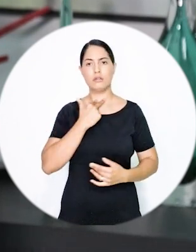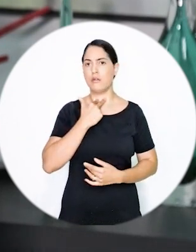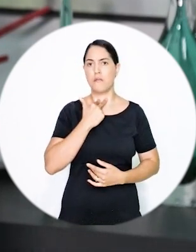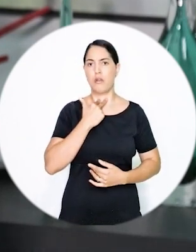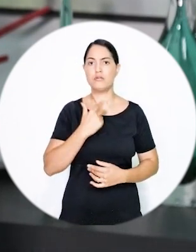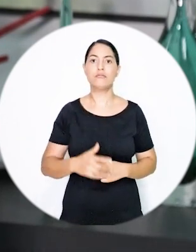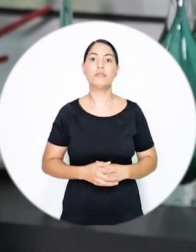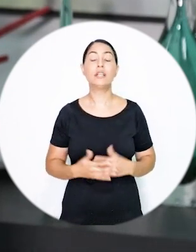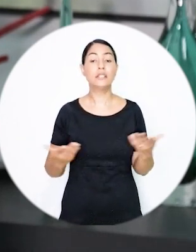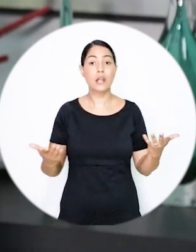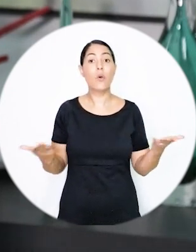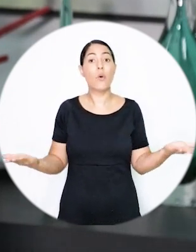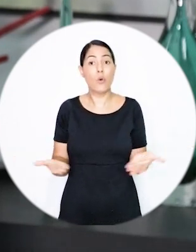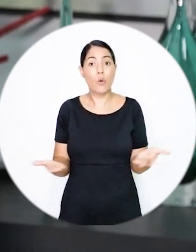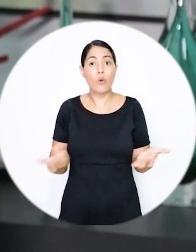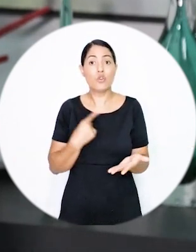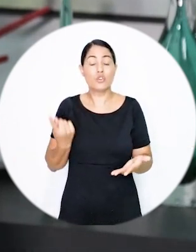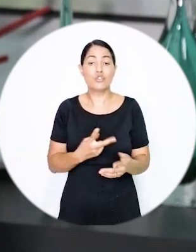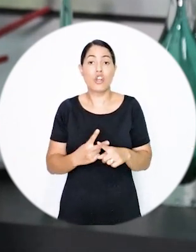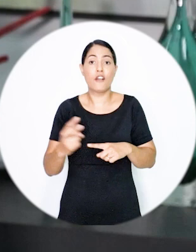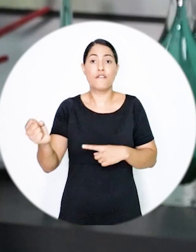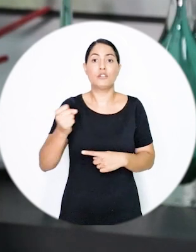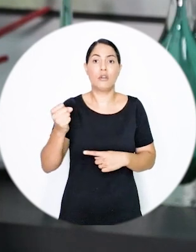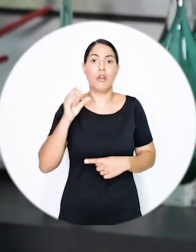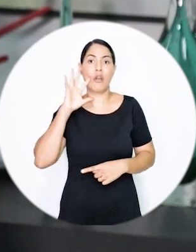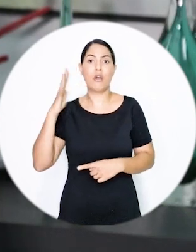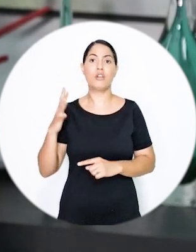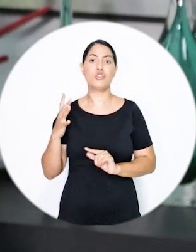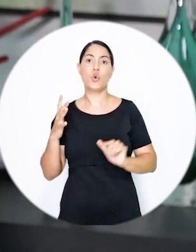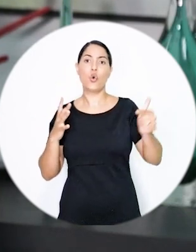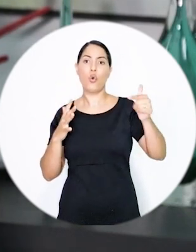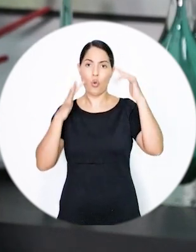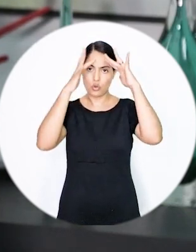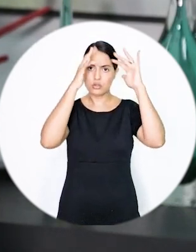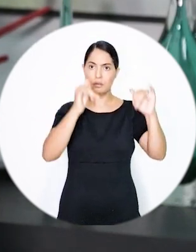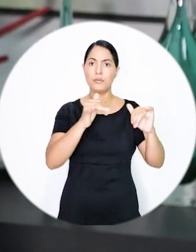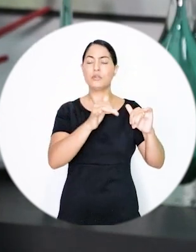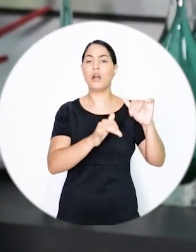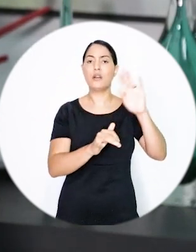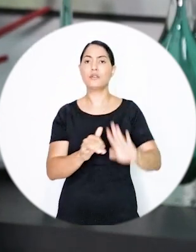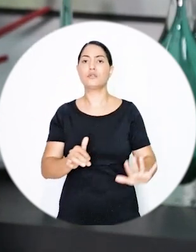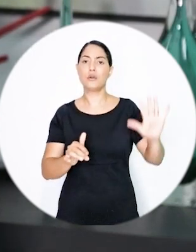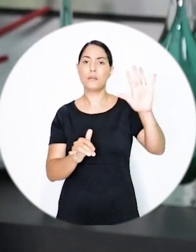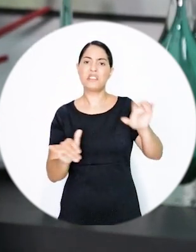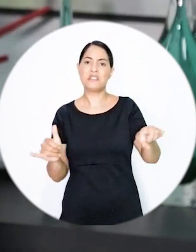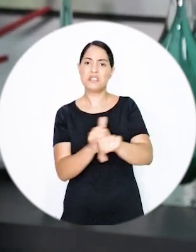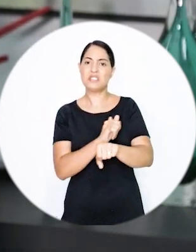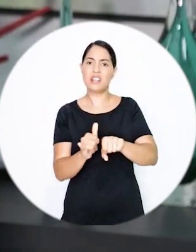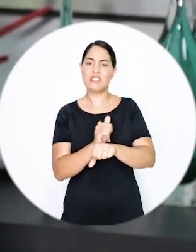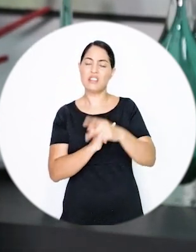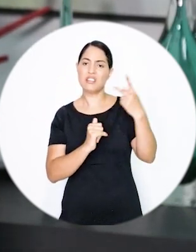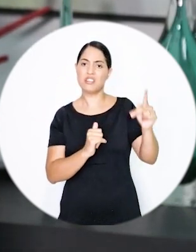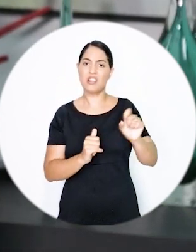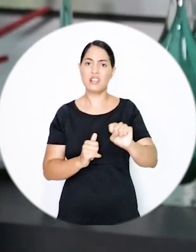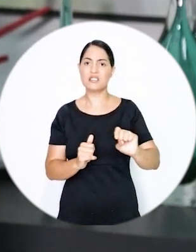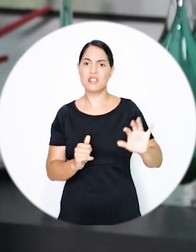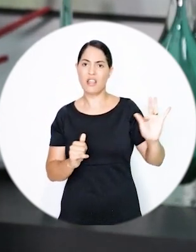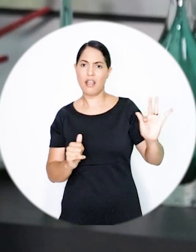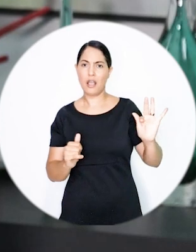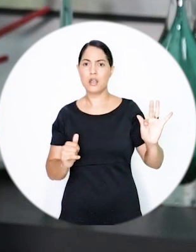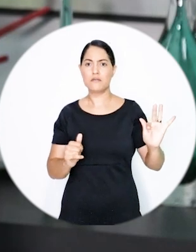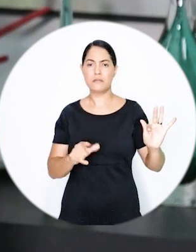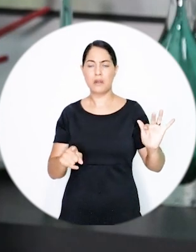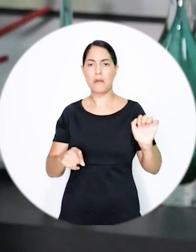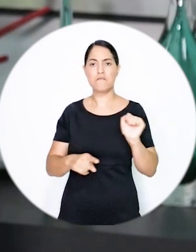com seus clientes. Com a vitória que obtivemos hoje, afastamos a possibilidade de que magistrados de outros tribunais no